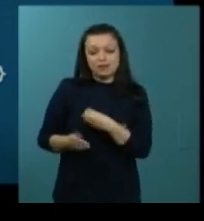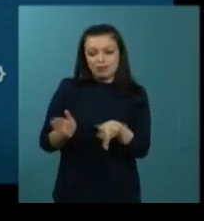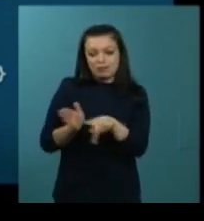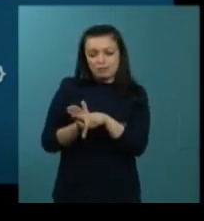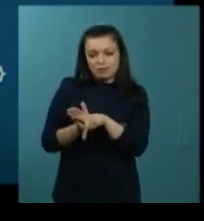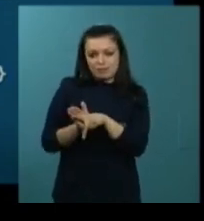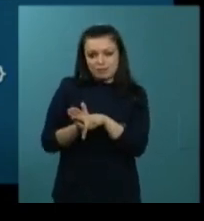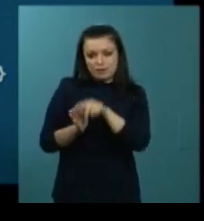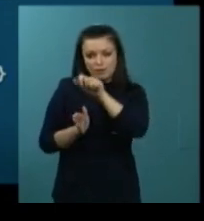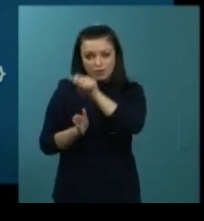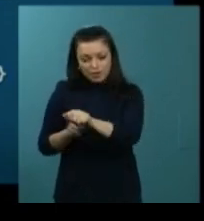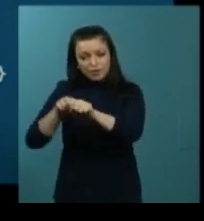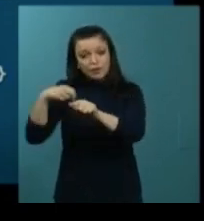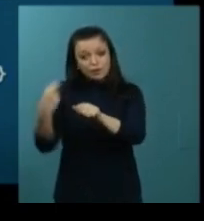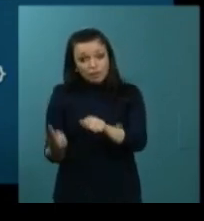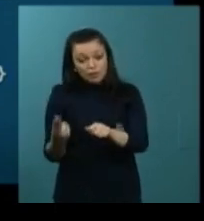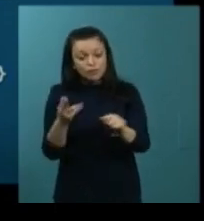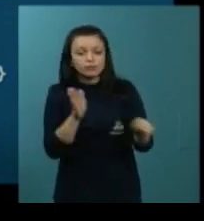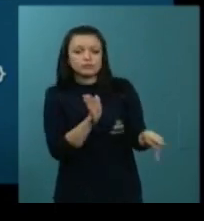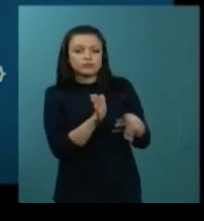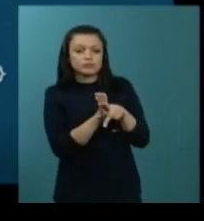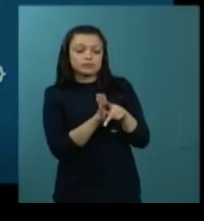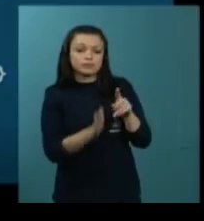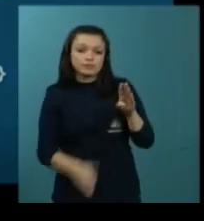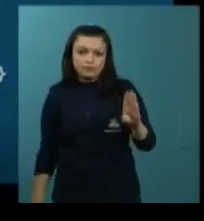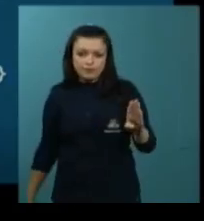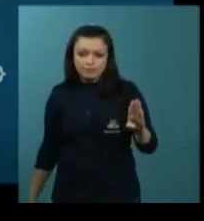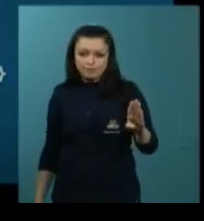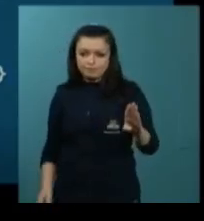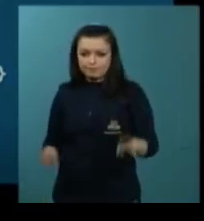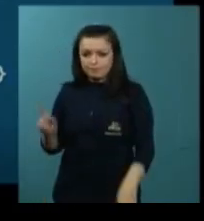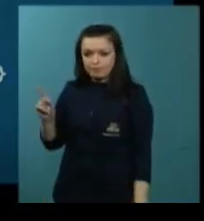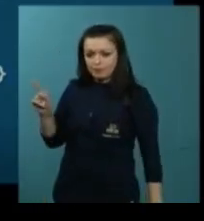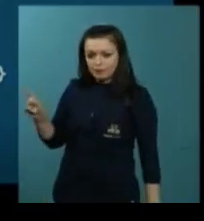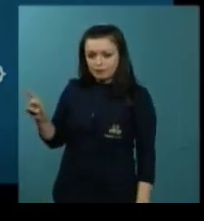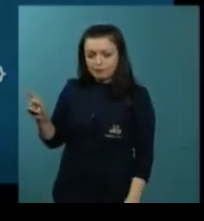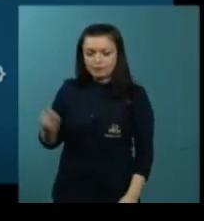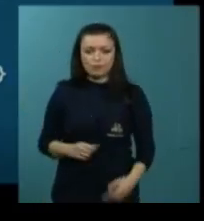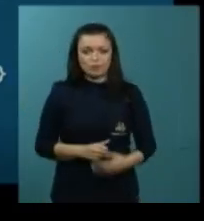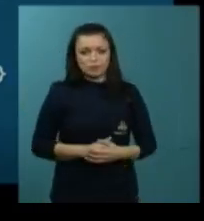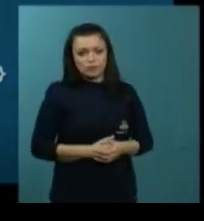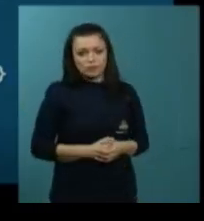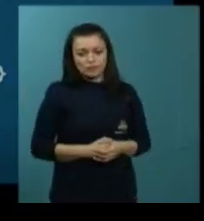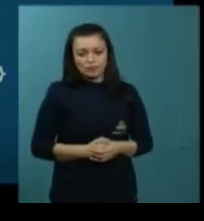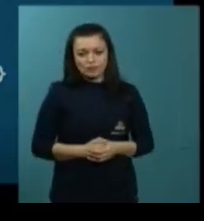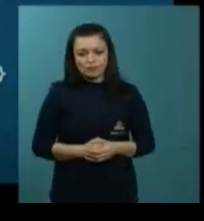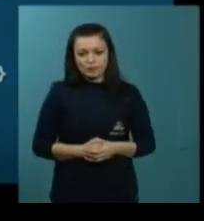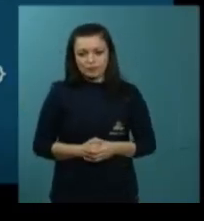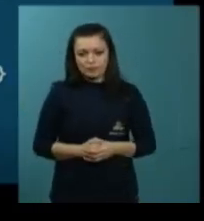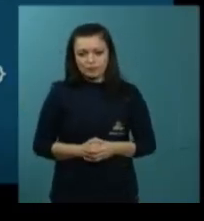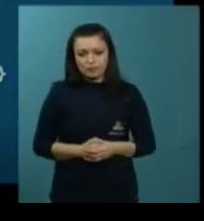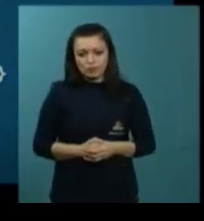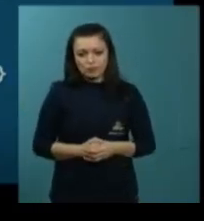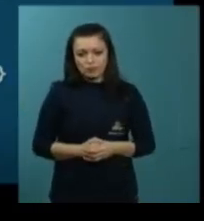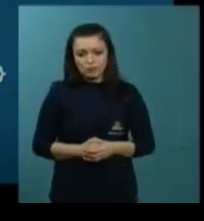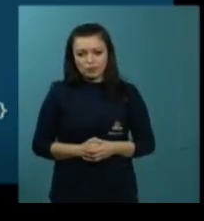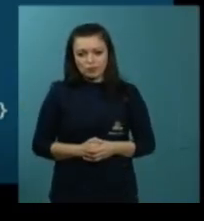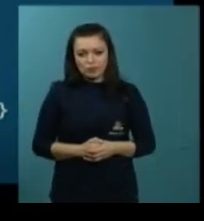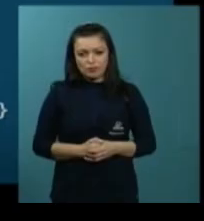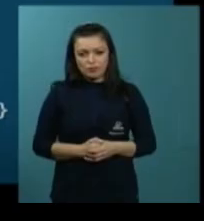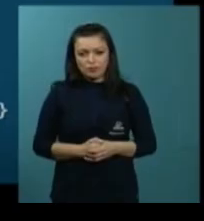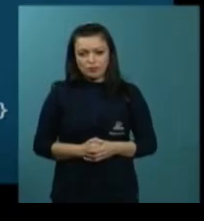que esse X pertence ao A ou esse X pertence ao B.